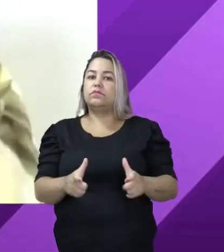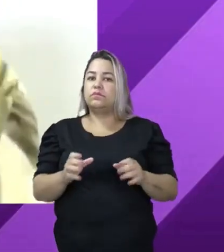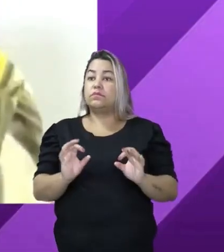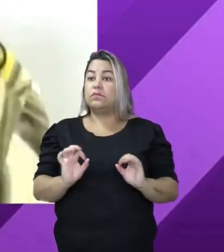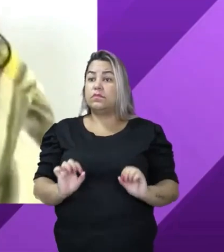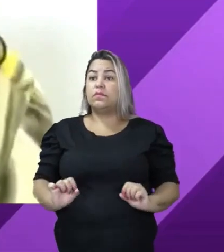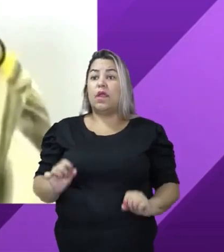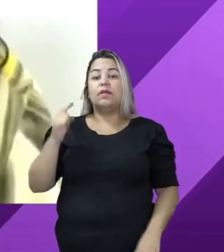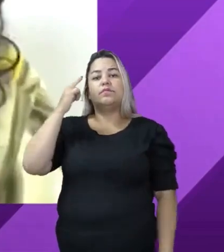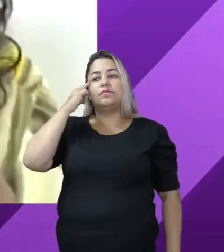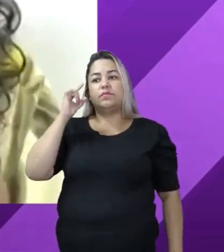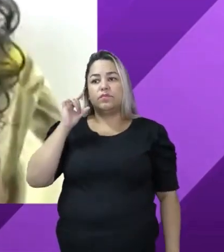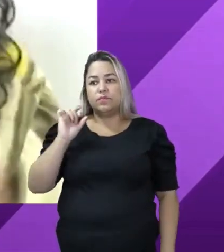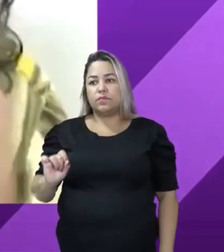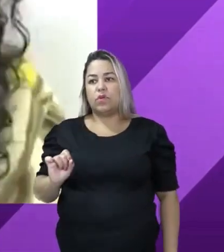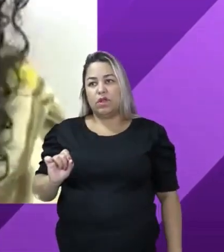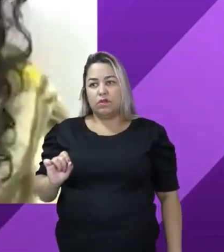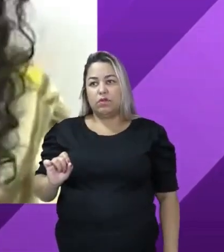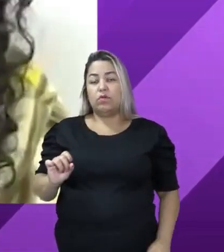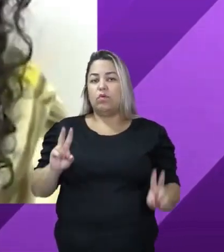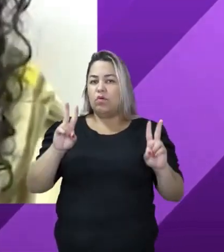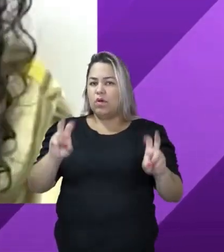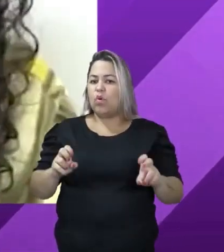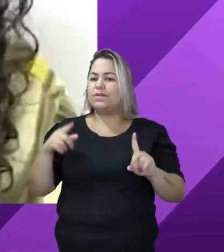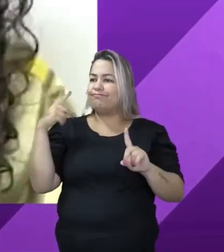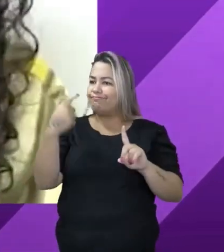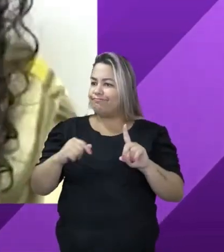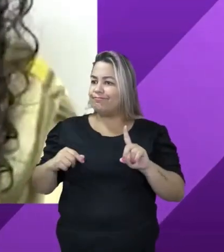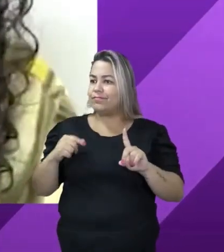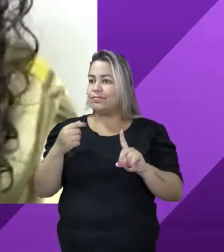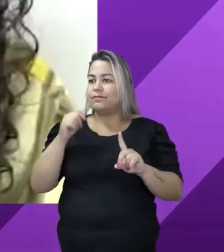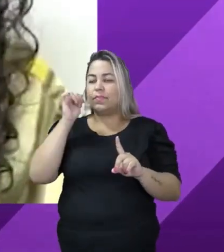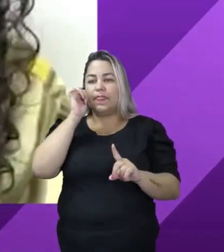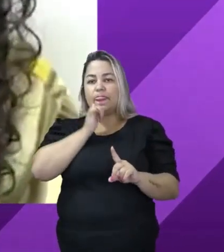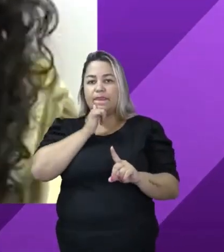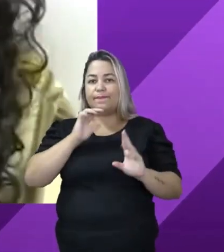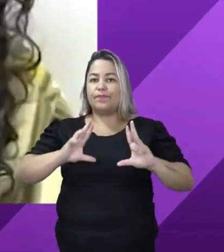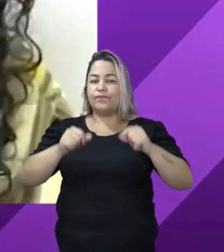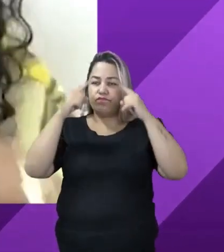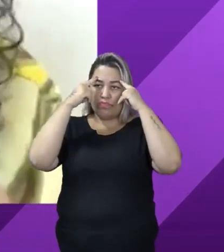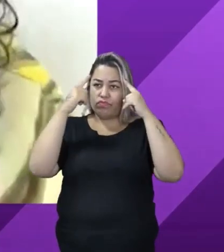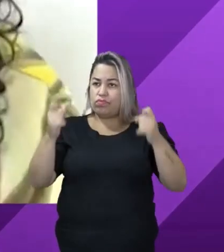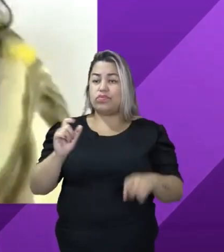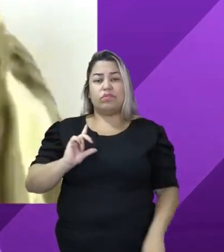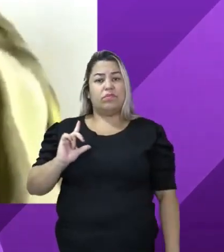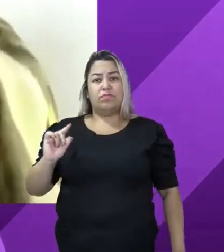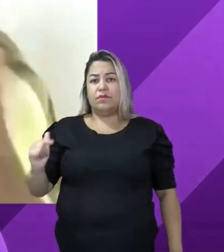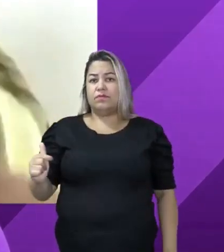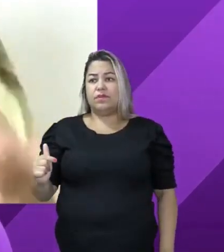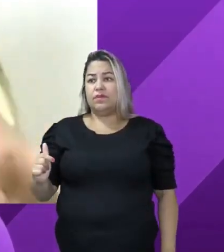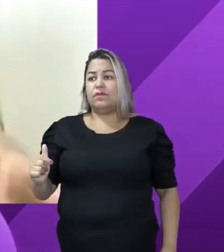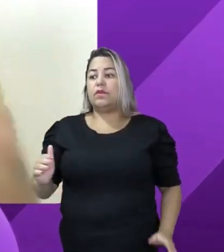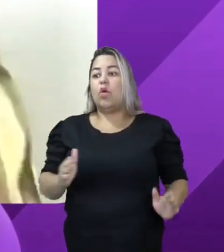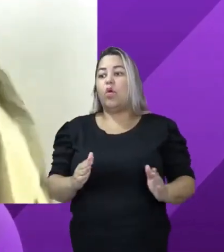já imaginaram quantas surras essa mulher tomou? E todas essas violências, elas não têm uma